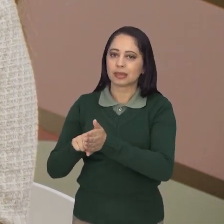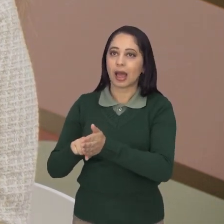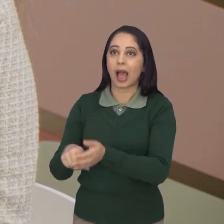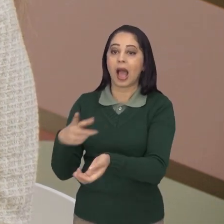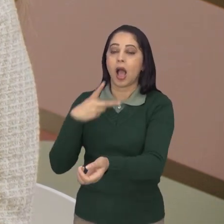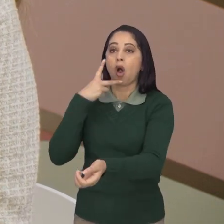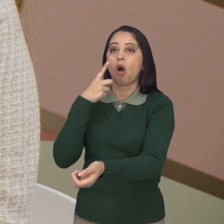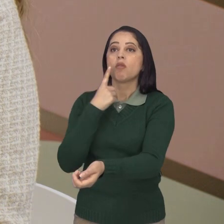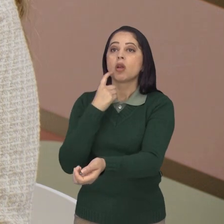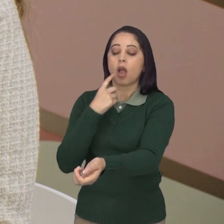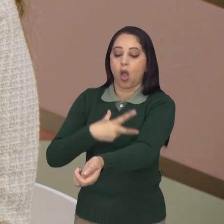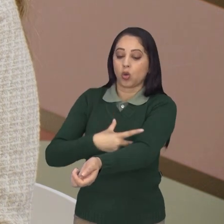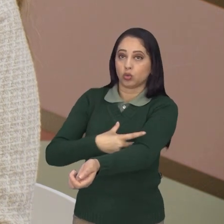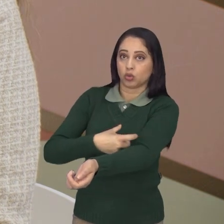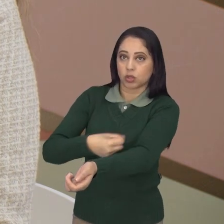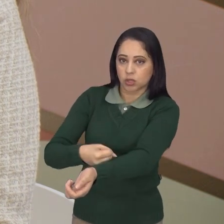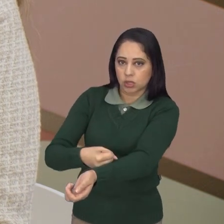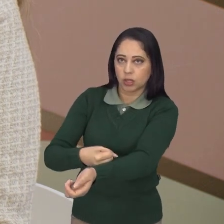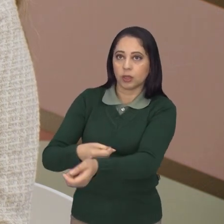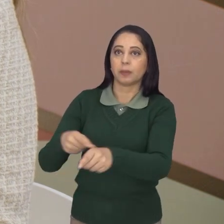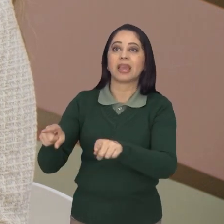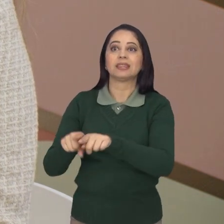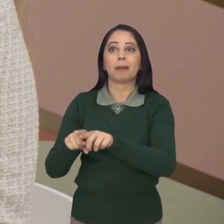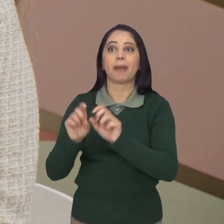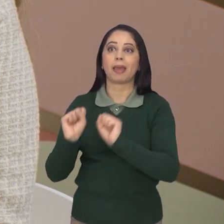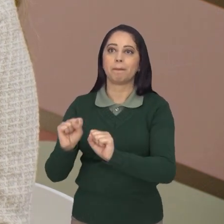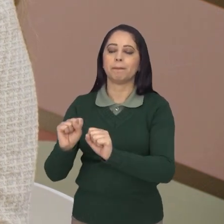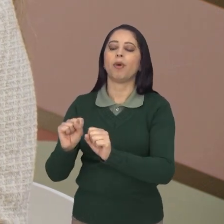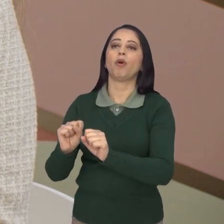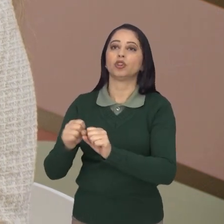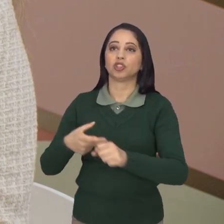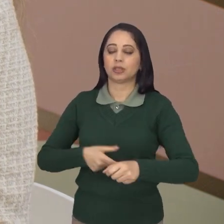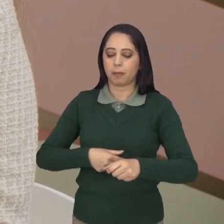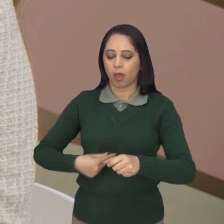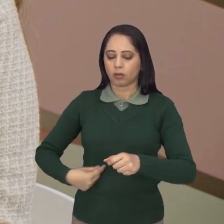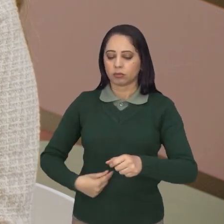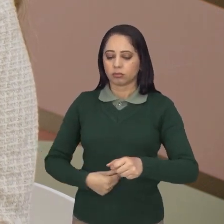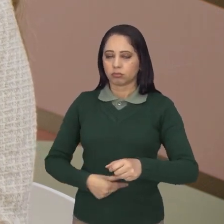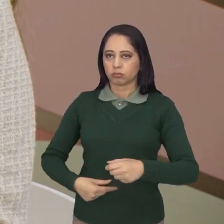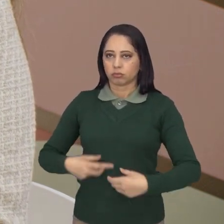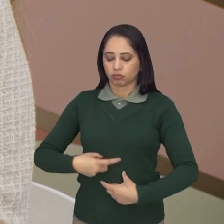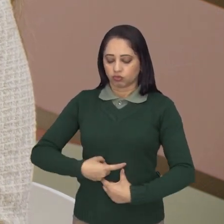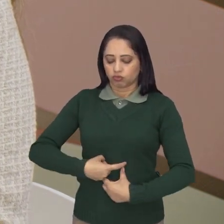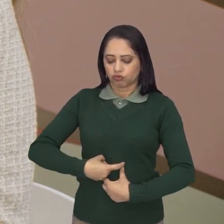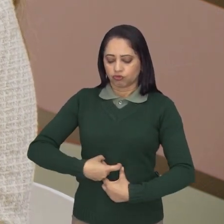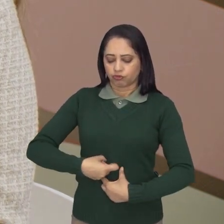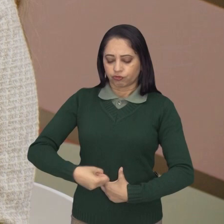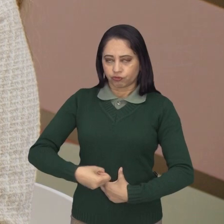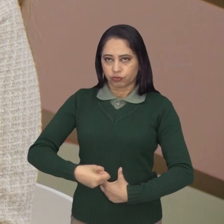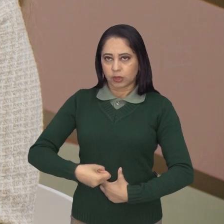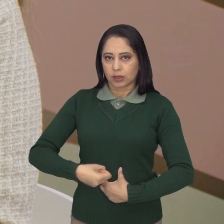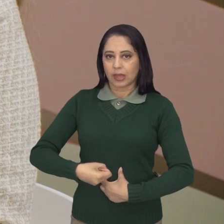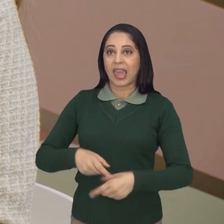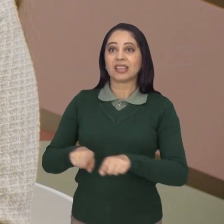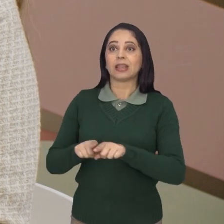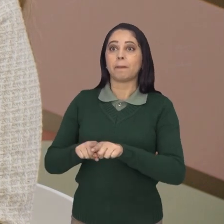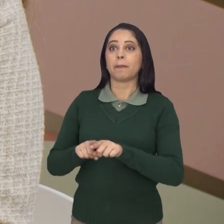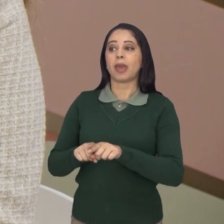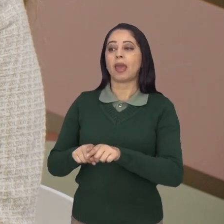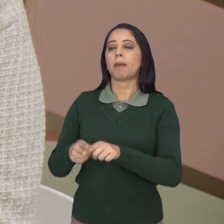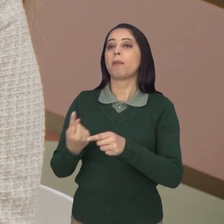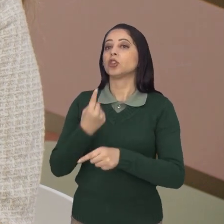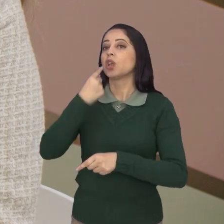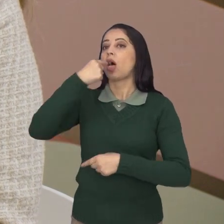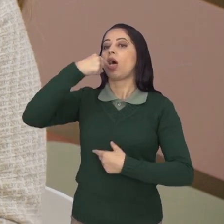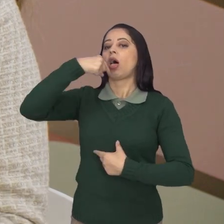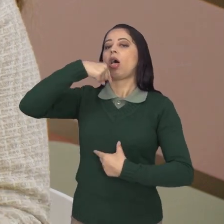no sangue e, em alguns casos, fazer uma biópsia dessa mucosa intestinal através da endoscopia. No caso, por exemplo, da intolerância